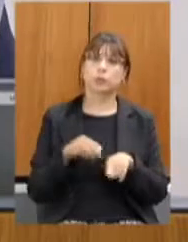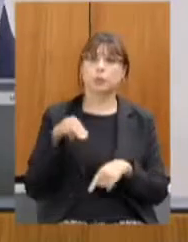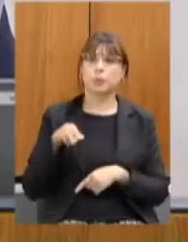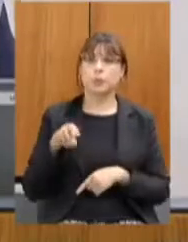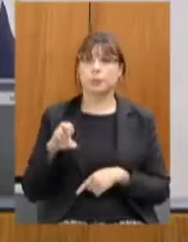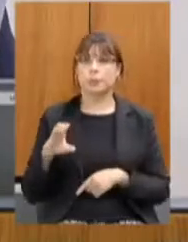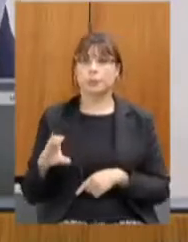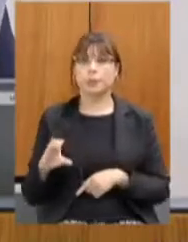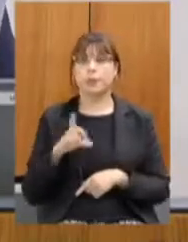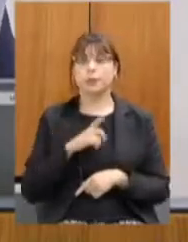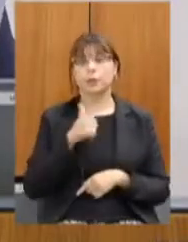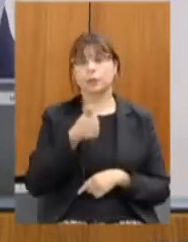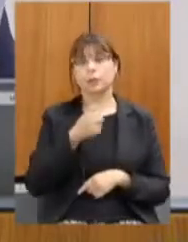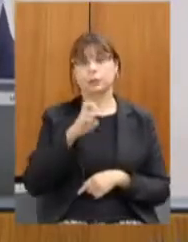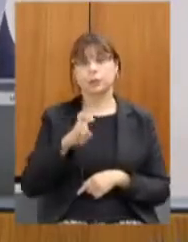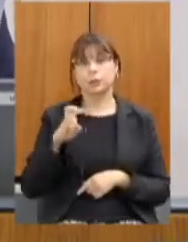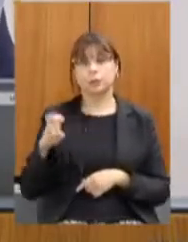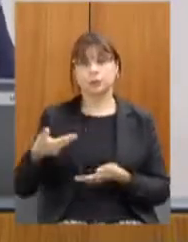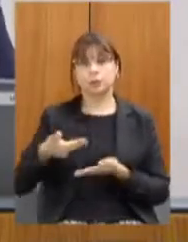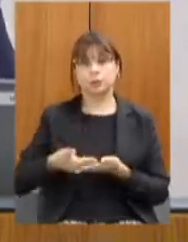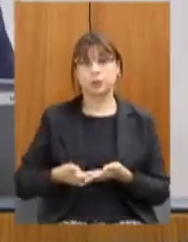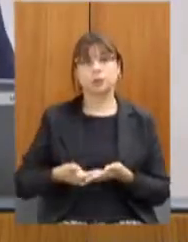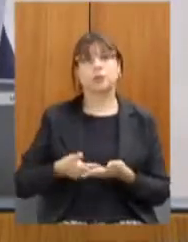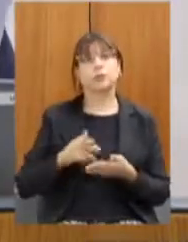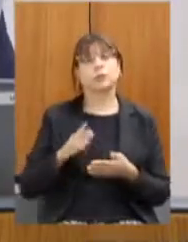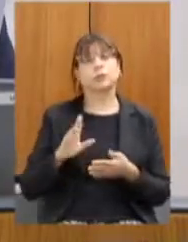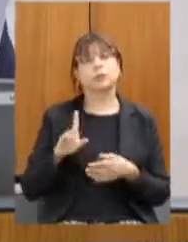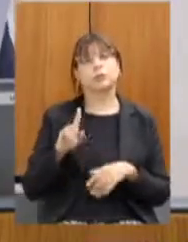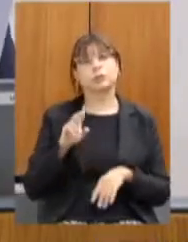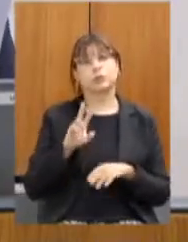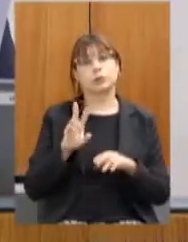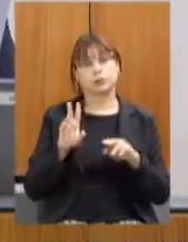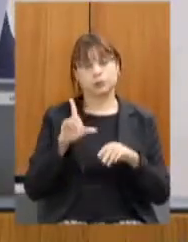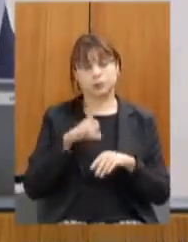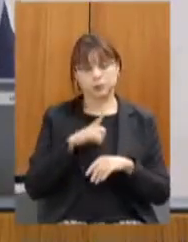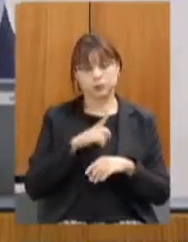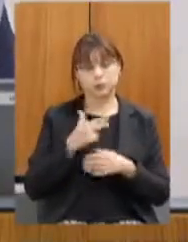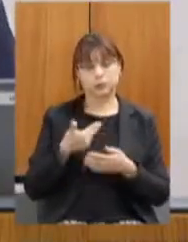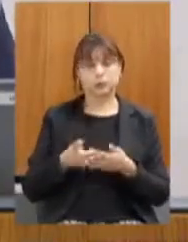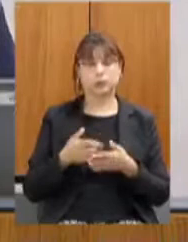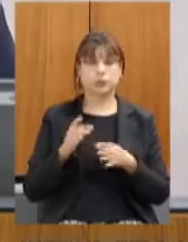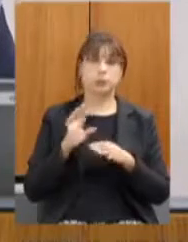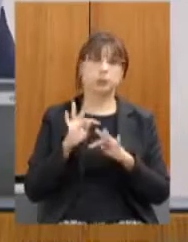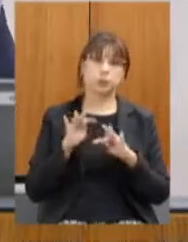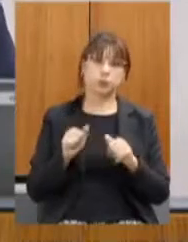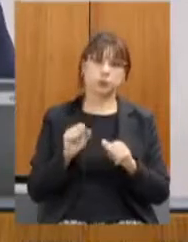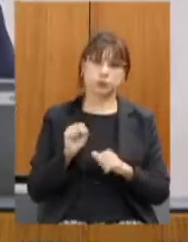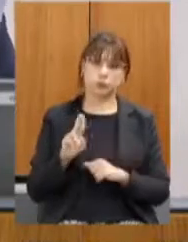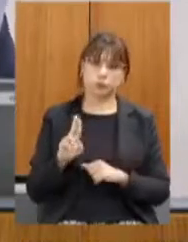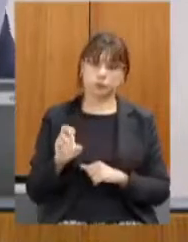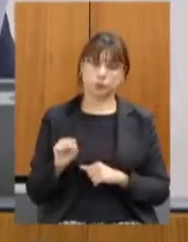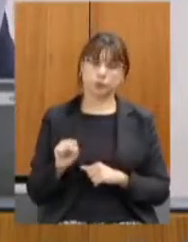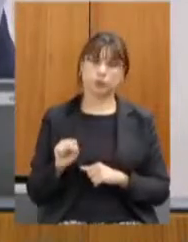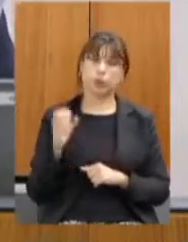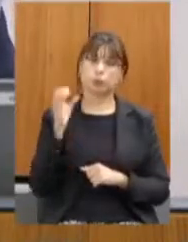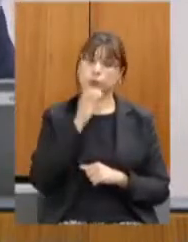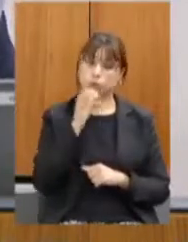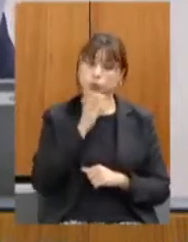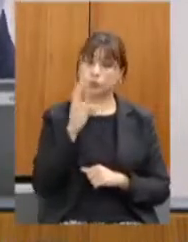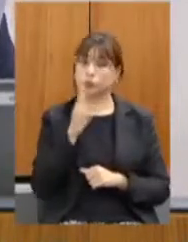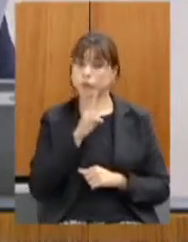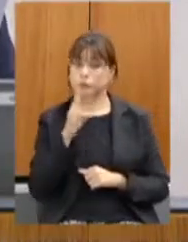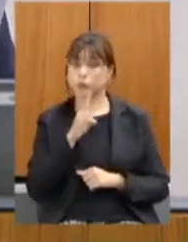155 leitos destinados ao atendimento dos pacientes do Sistema Único de Saúde na rede de urgência e emergência hospital é